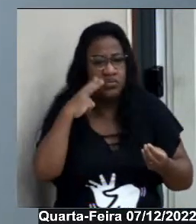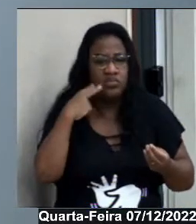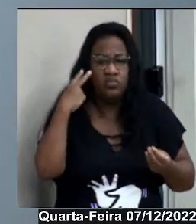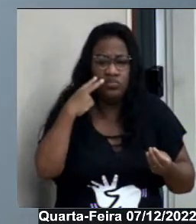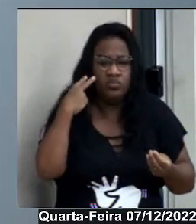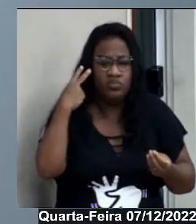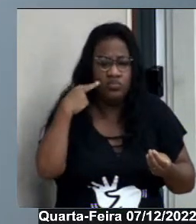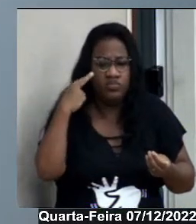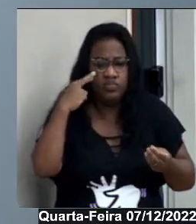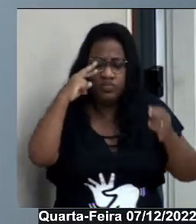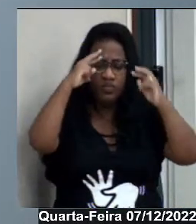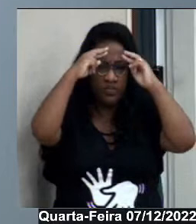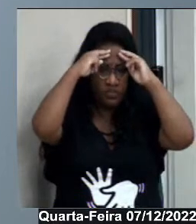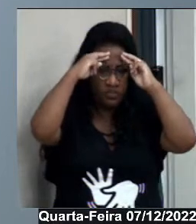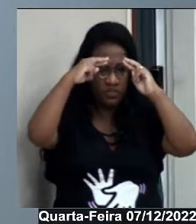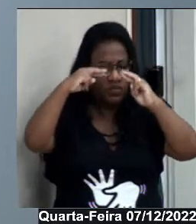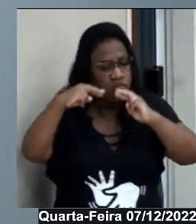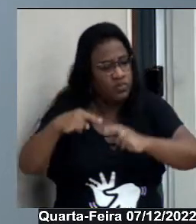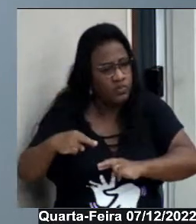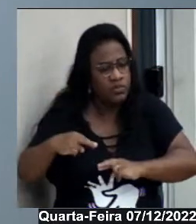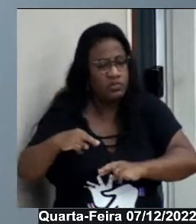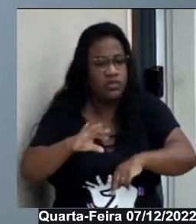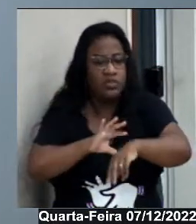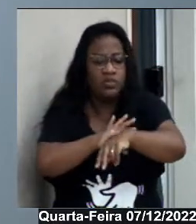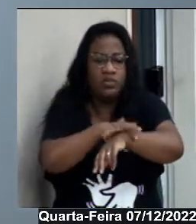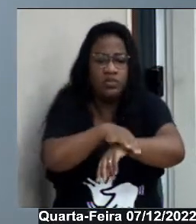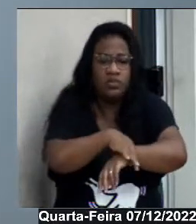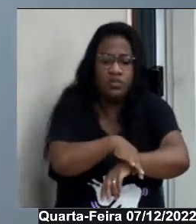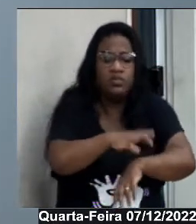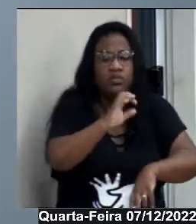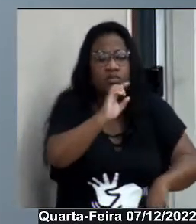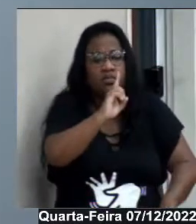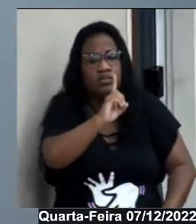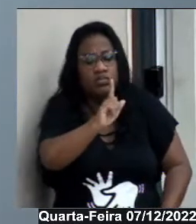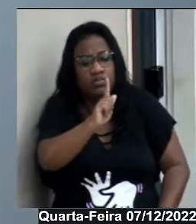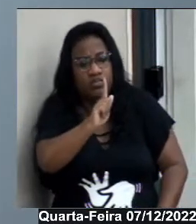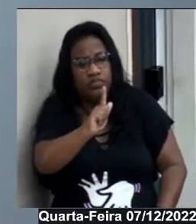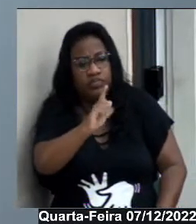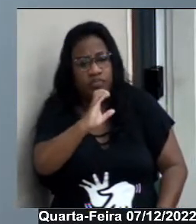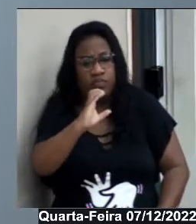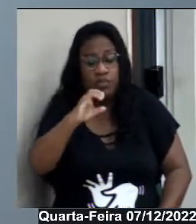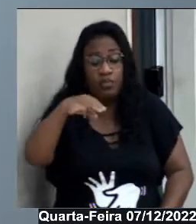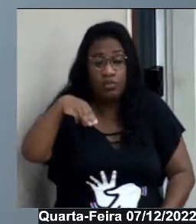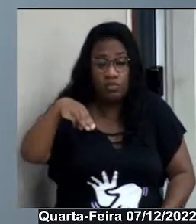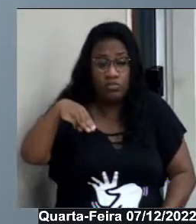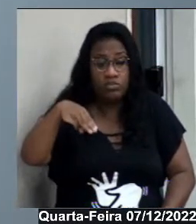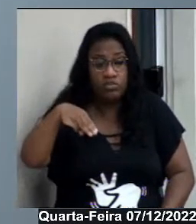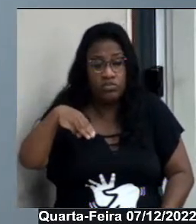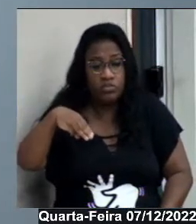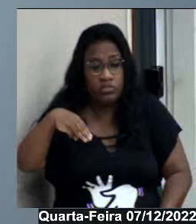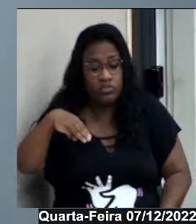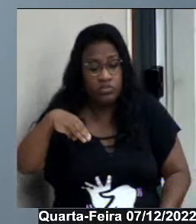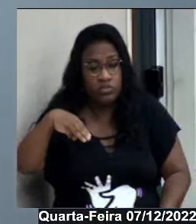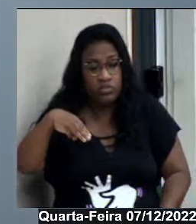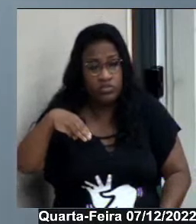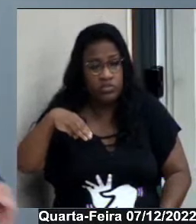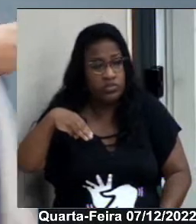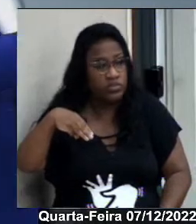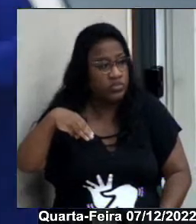Vereadores, isso é um desrespeito com a classe dos GCMs da nossa cidade. Você está